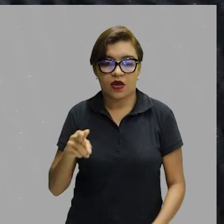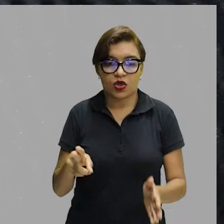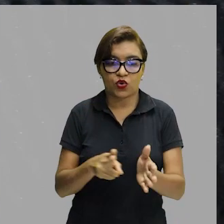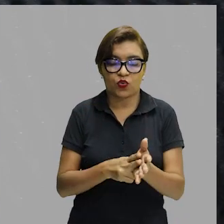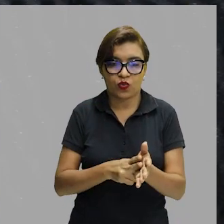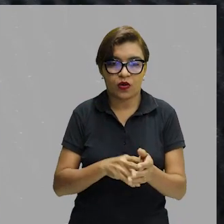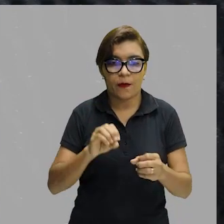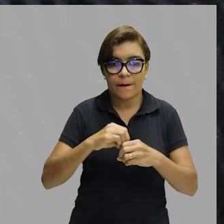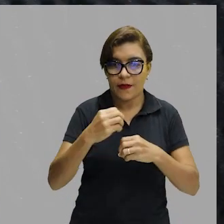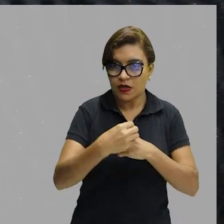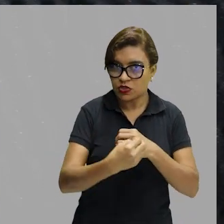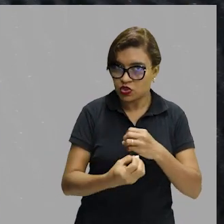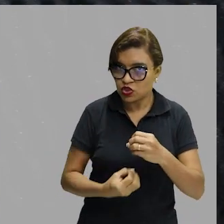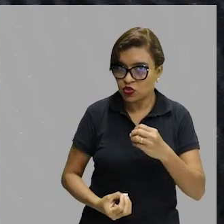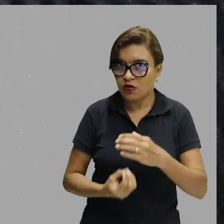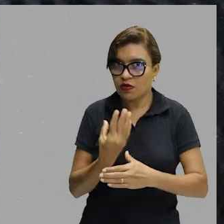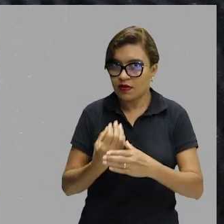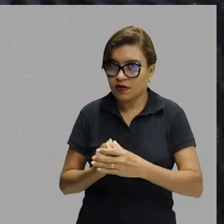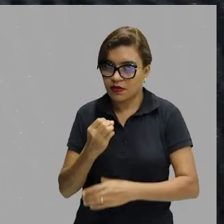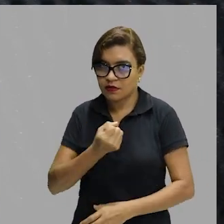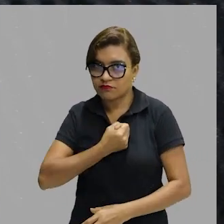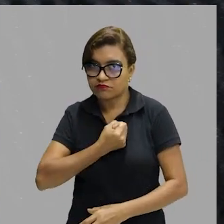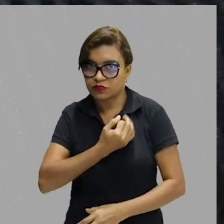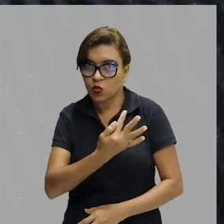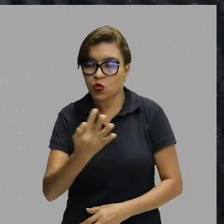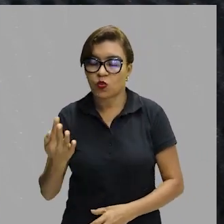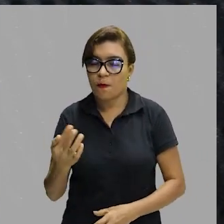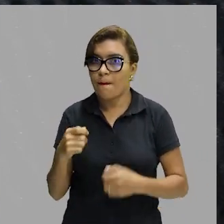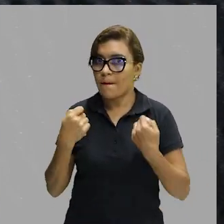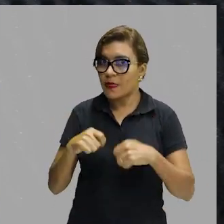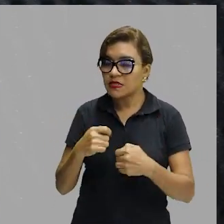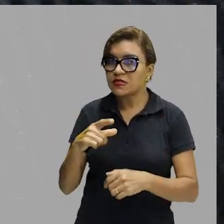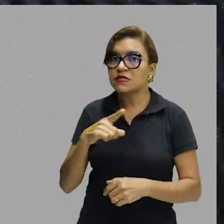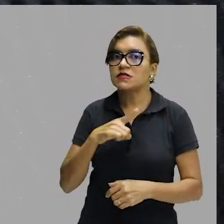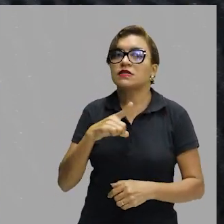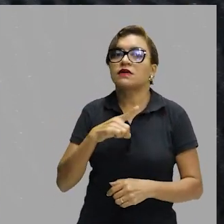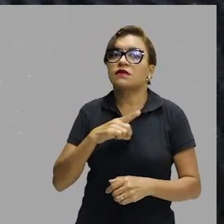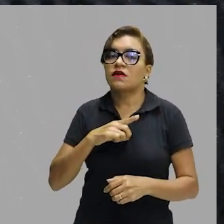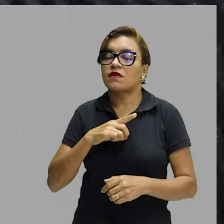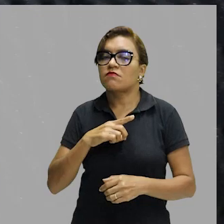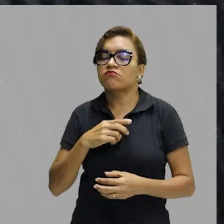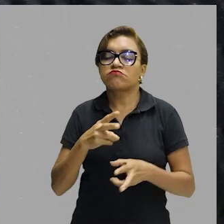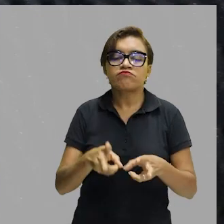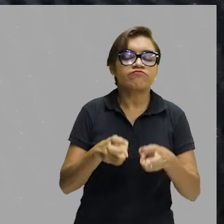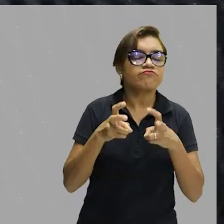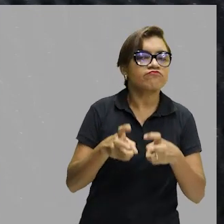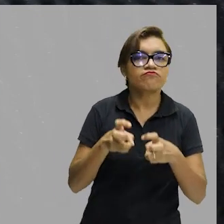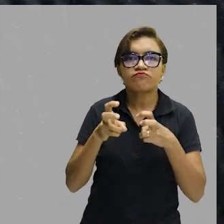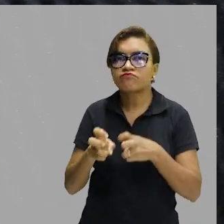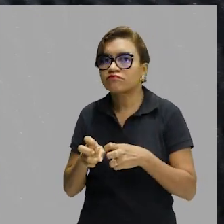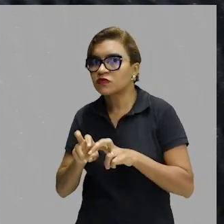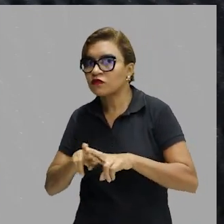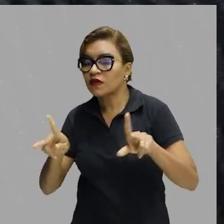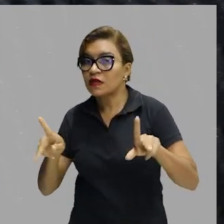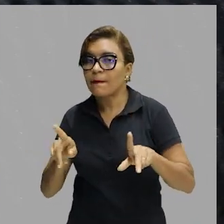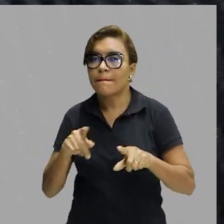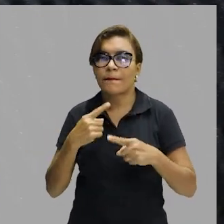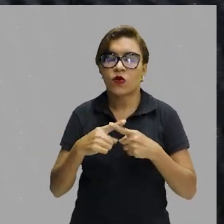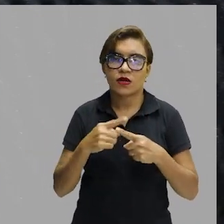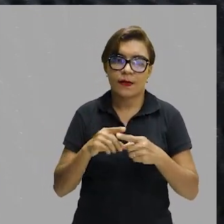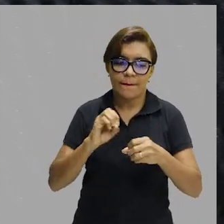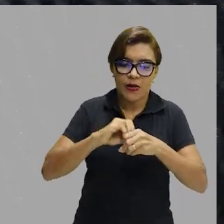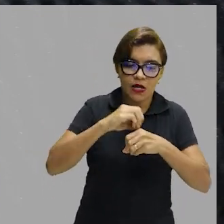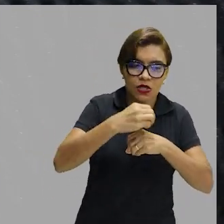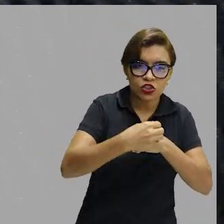de partículas. Tudo bem? A gente precisa ter esse diferencial, porque quanto mais partículas tivermos